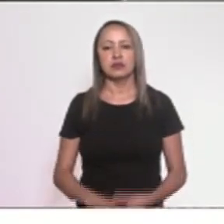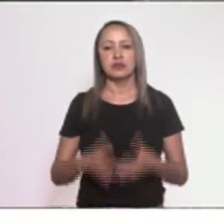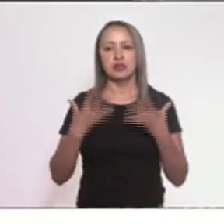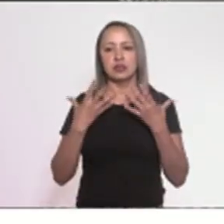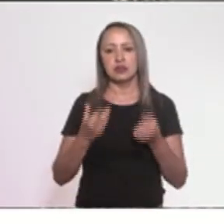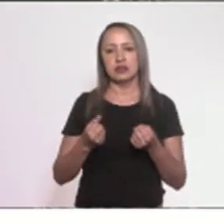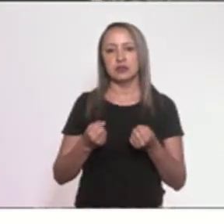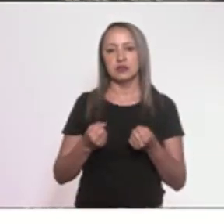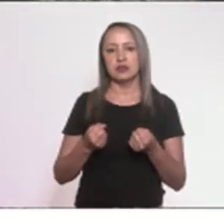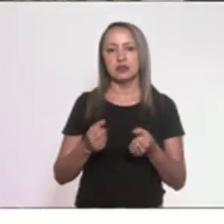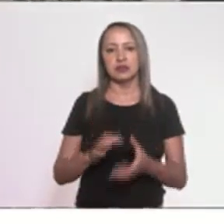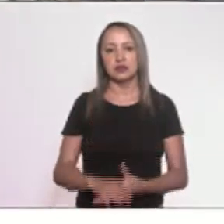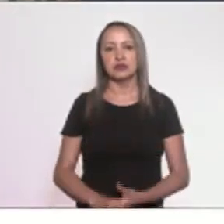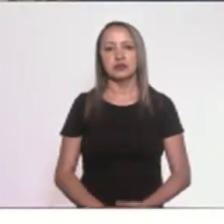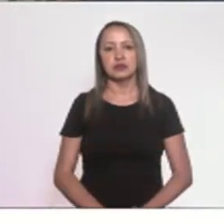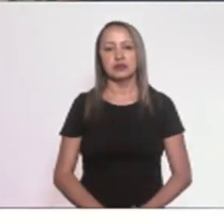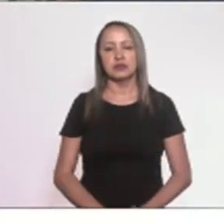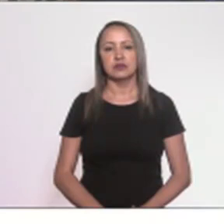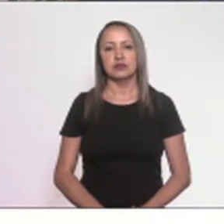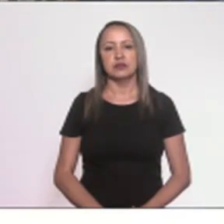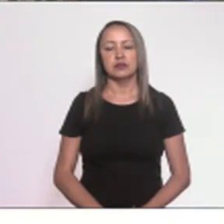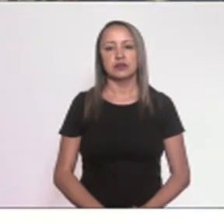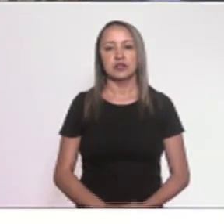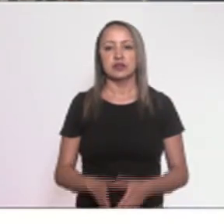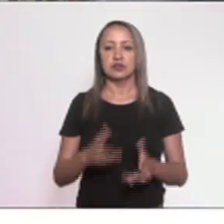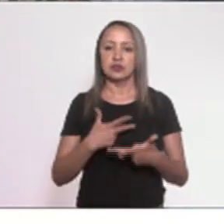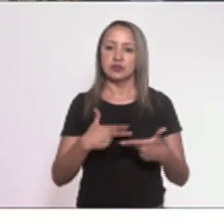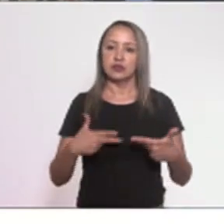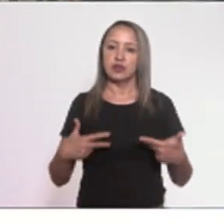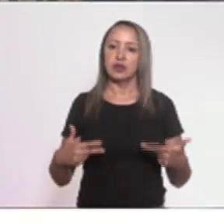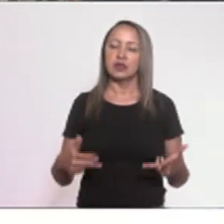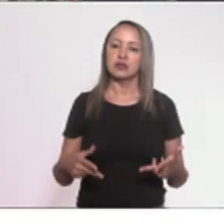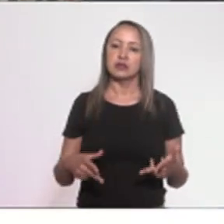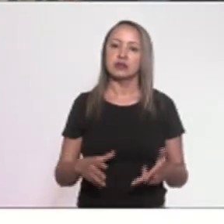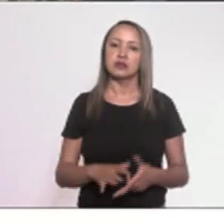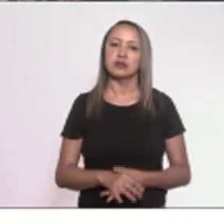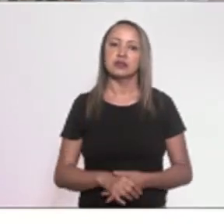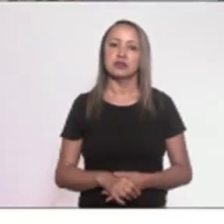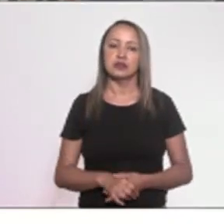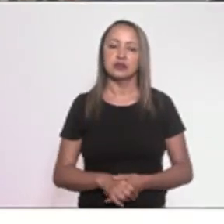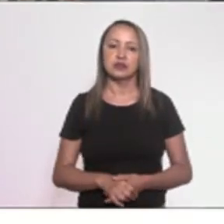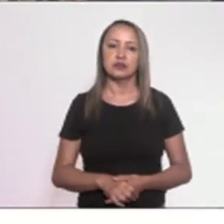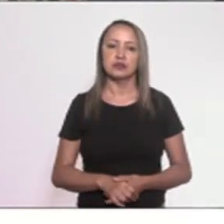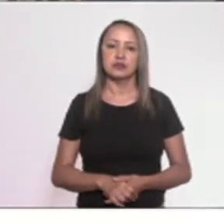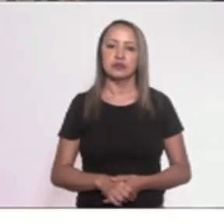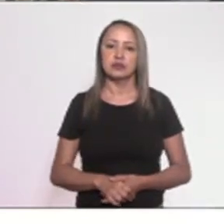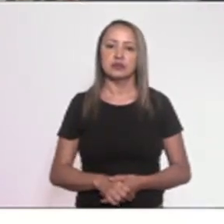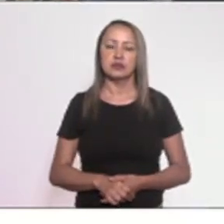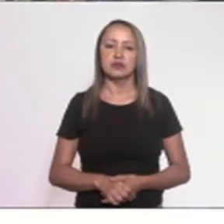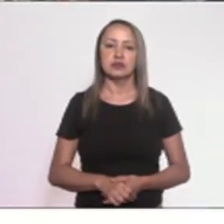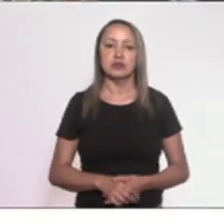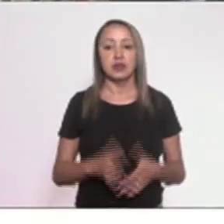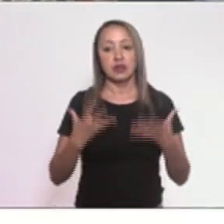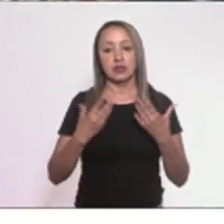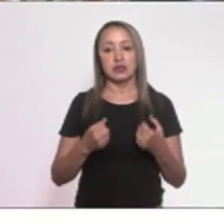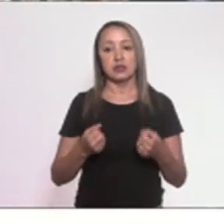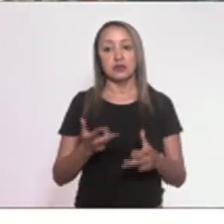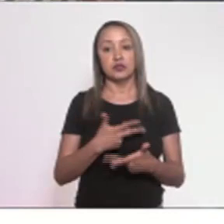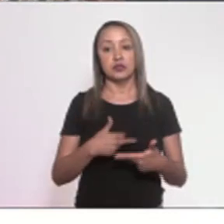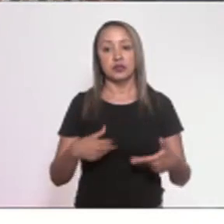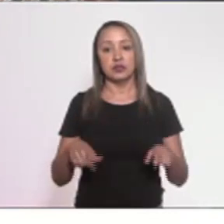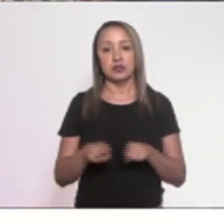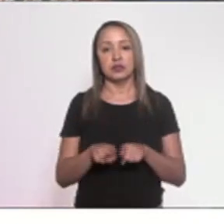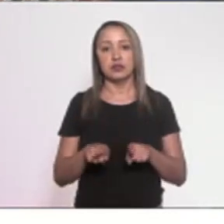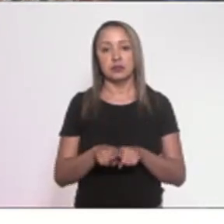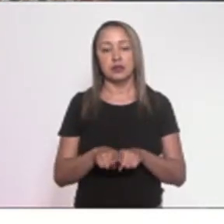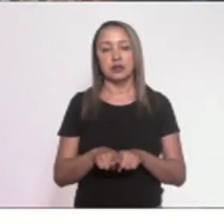todas? Não, acatou várias. E acatou também. Ele já qual leu. Foi? Já acatou também, se a senhora